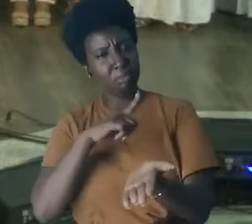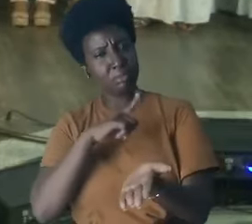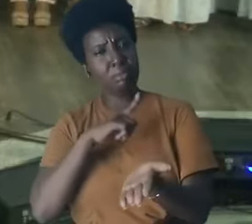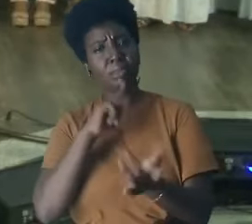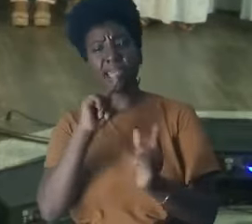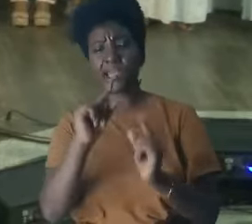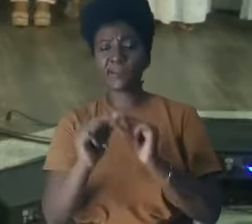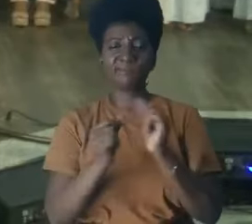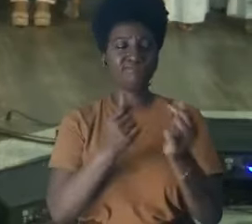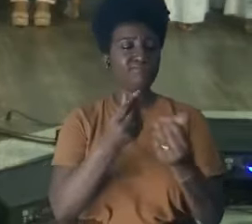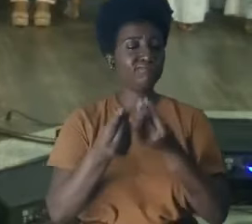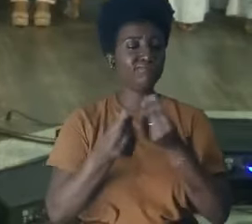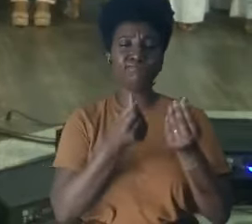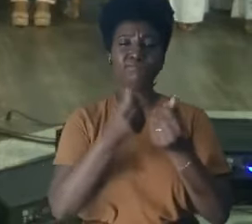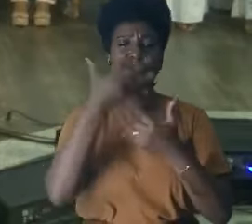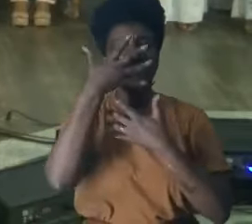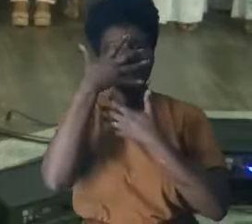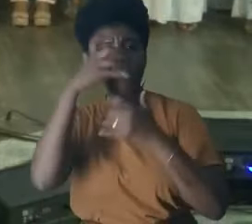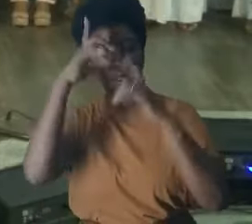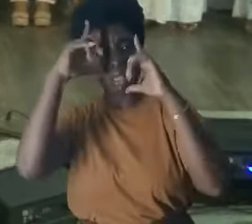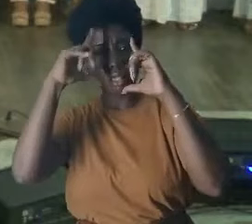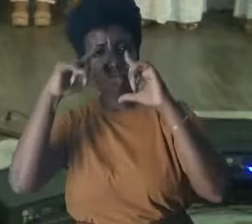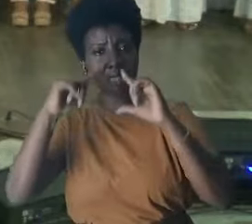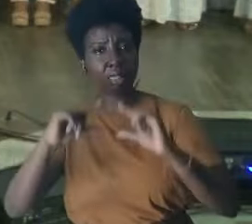um desvanecimento da fé.